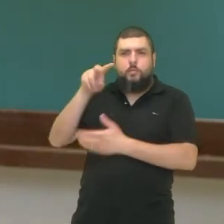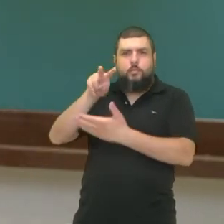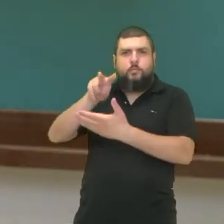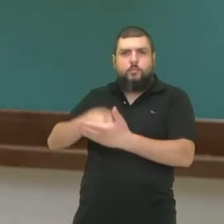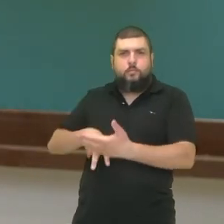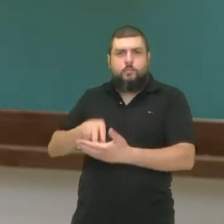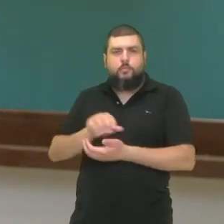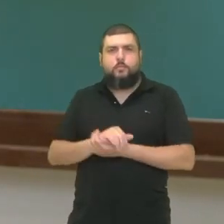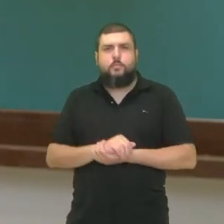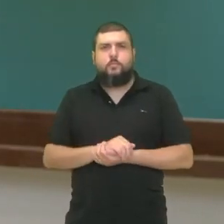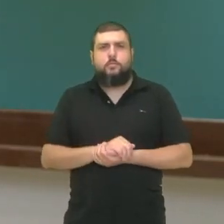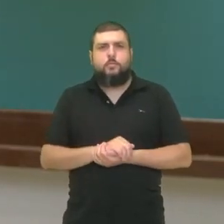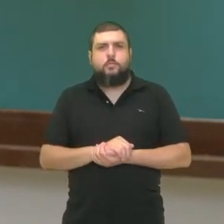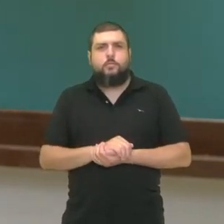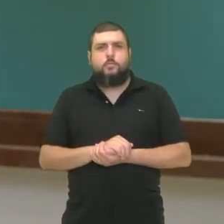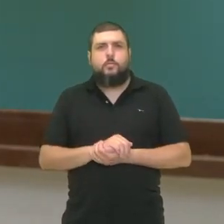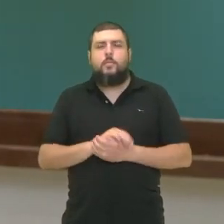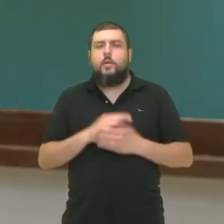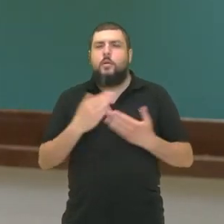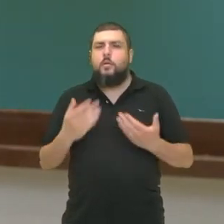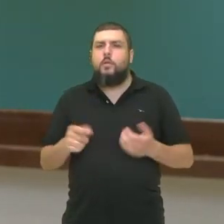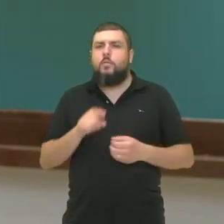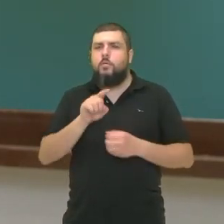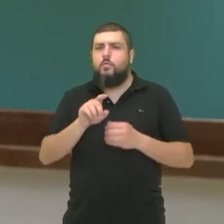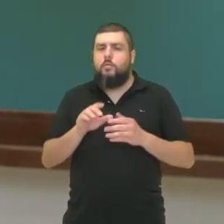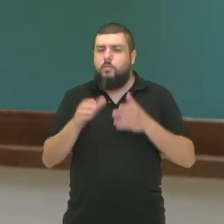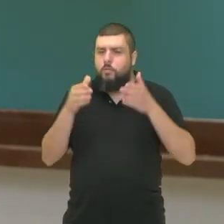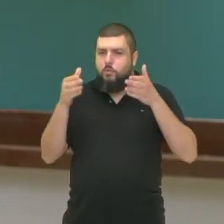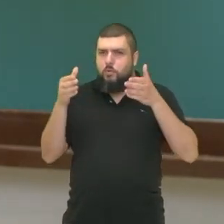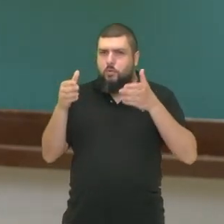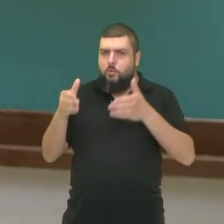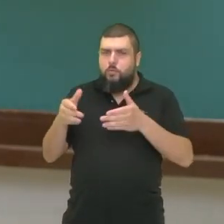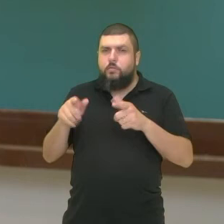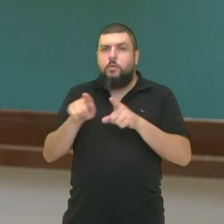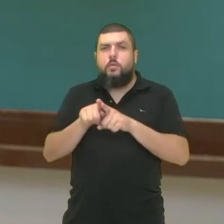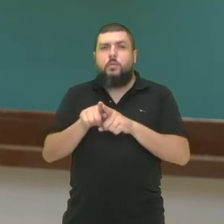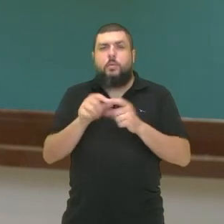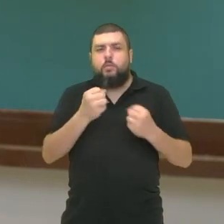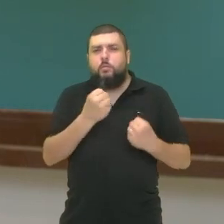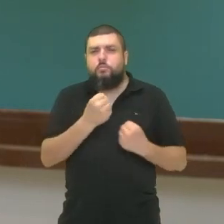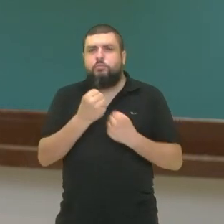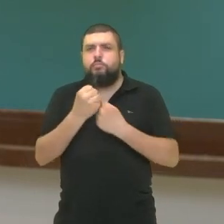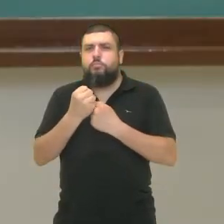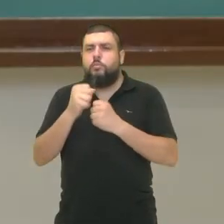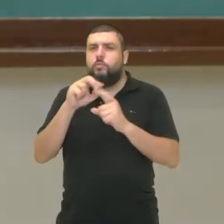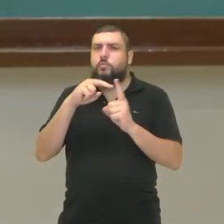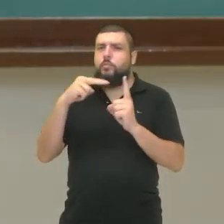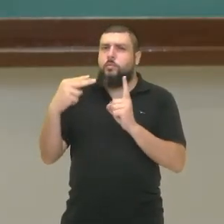fazer agora? Manter o foco e defender seu ponto de vista com argumentos.